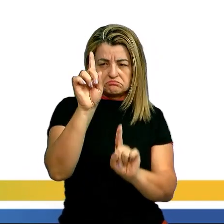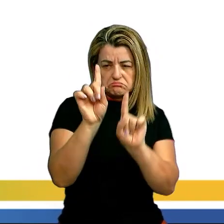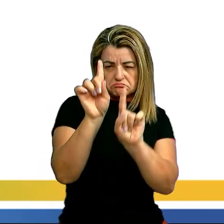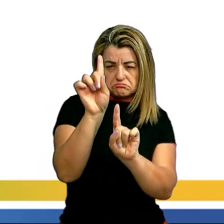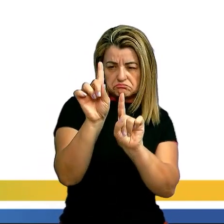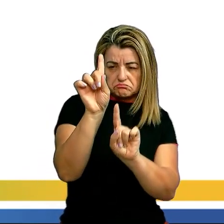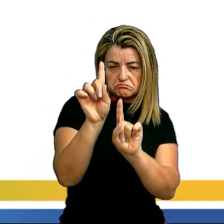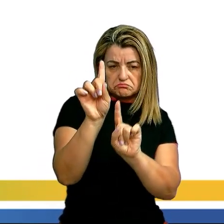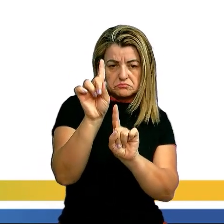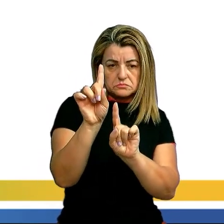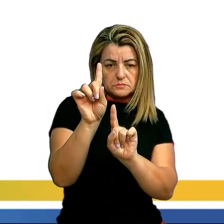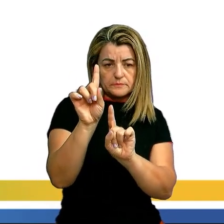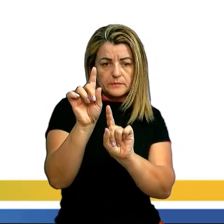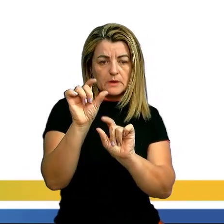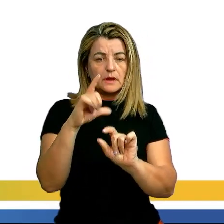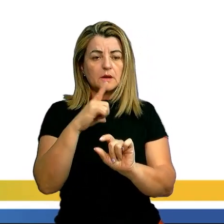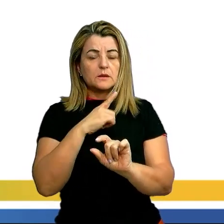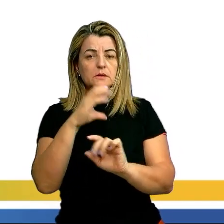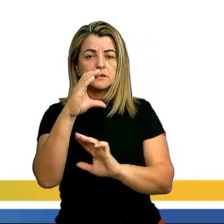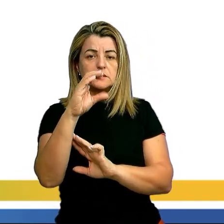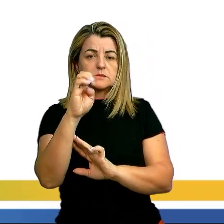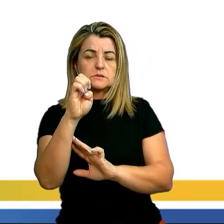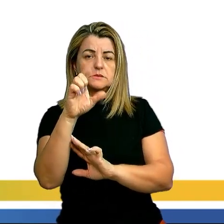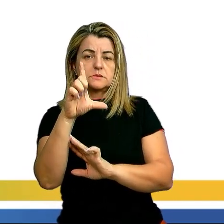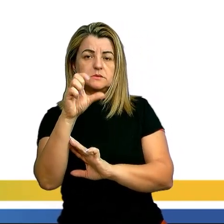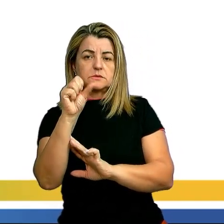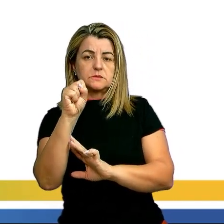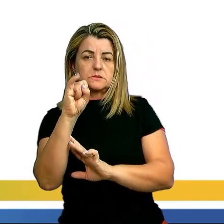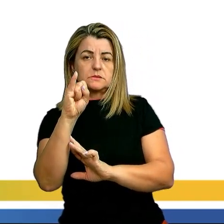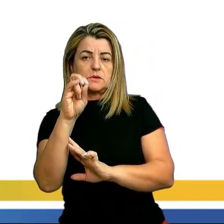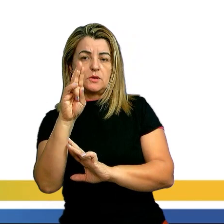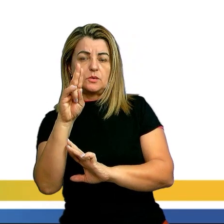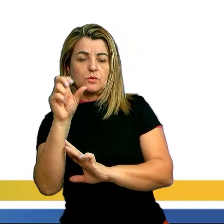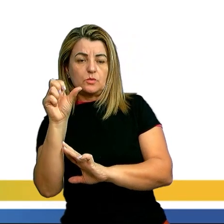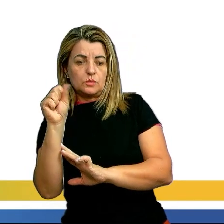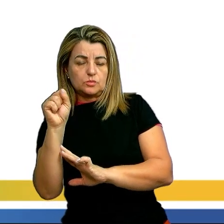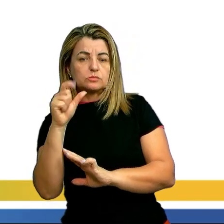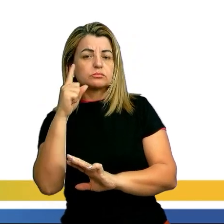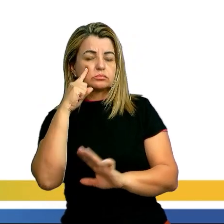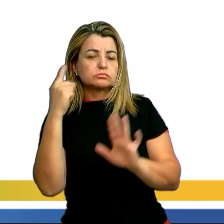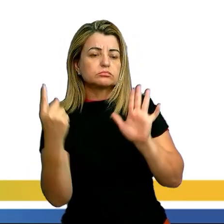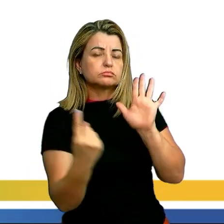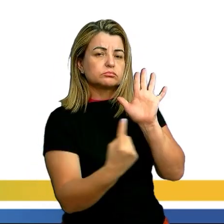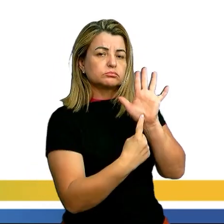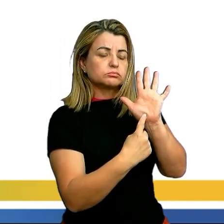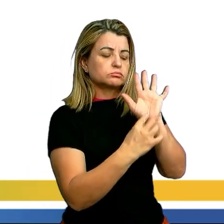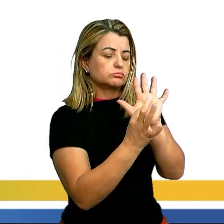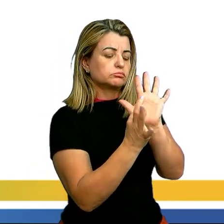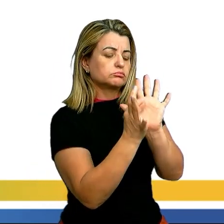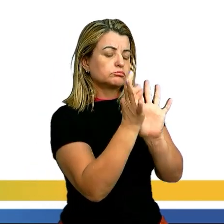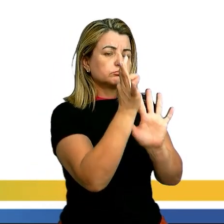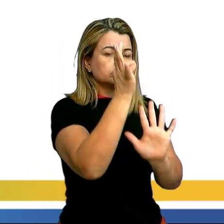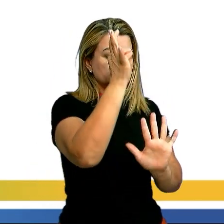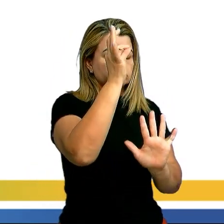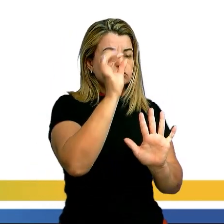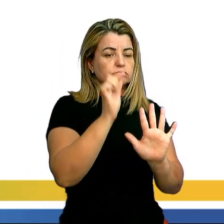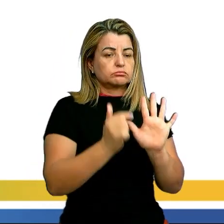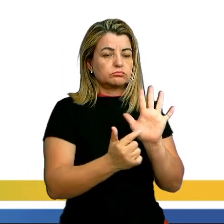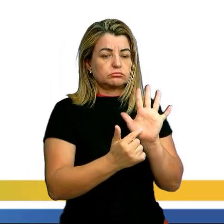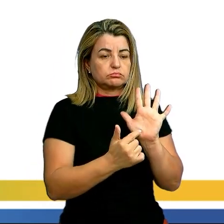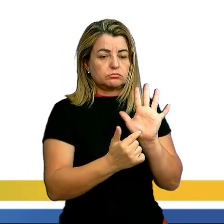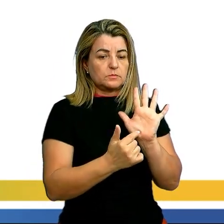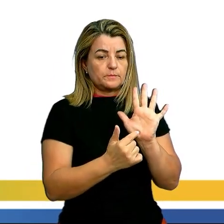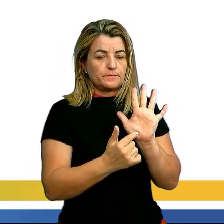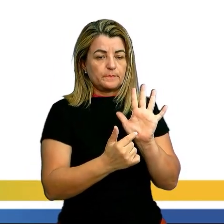Celsius e na escala Delisle está representada no gráfico pela reta que passa pelos pontos A e B.